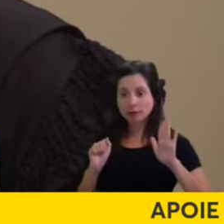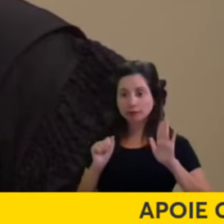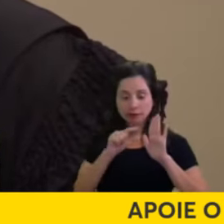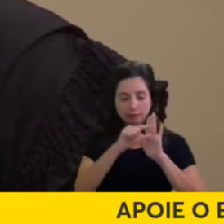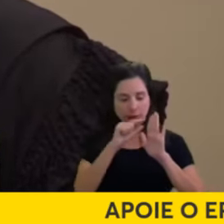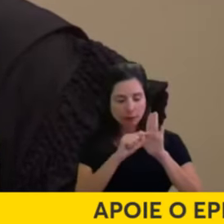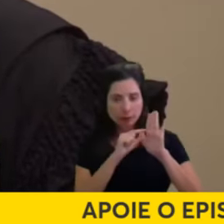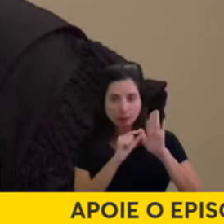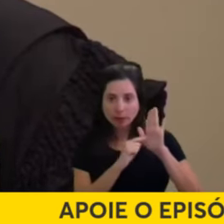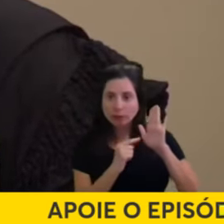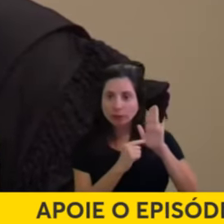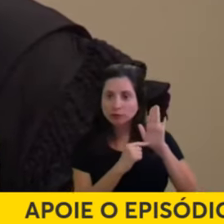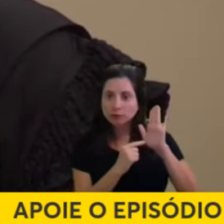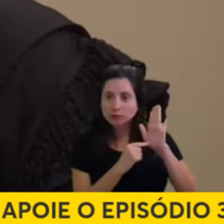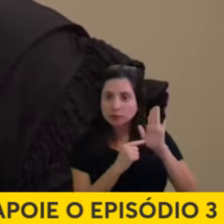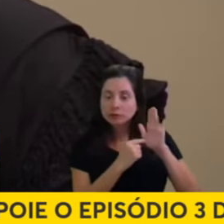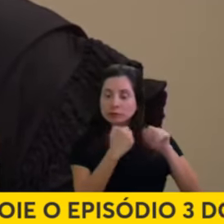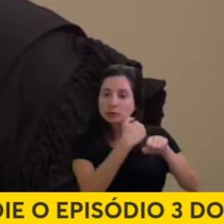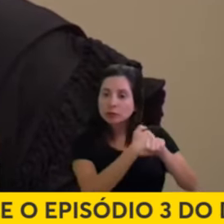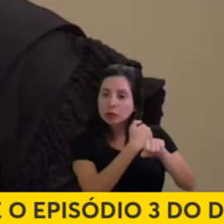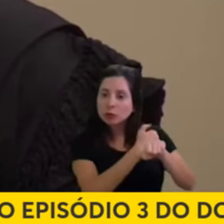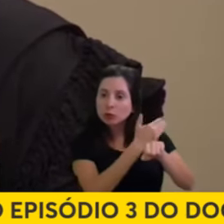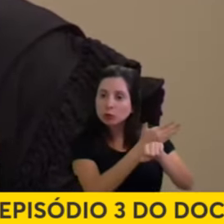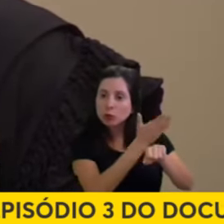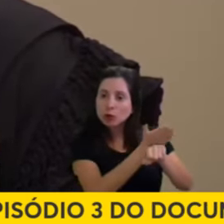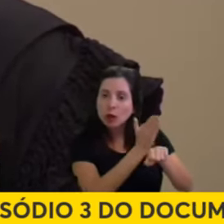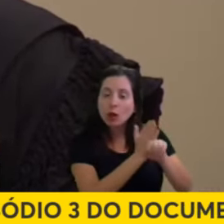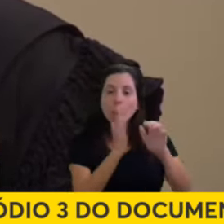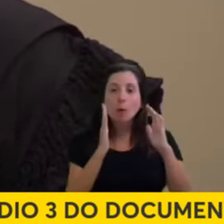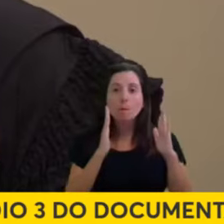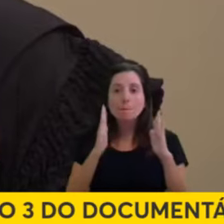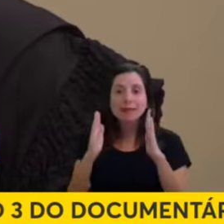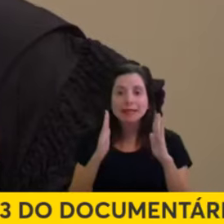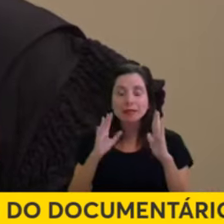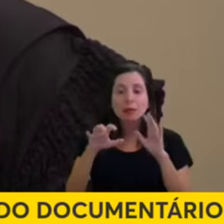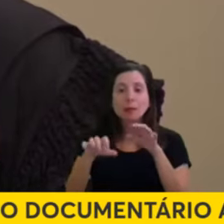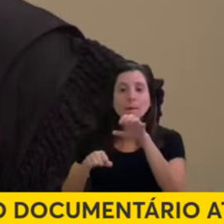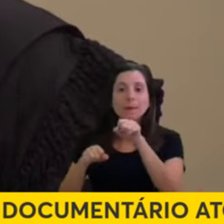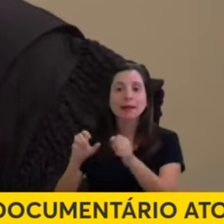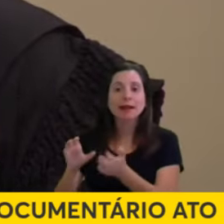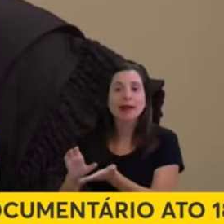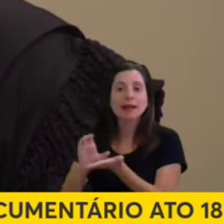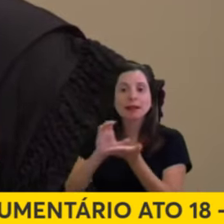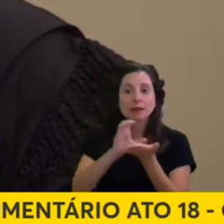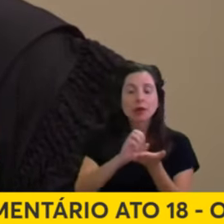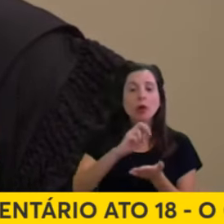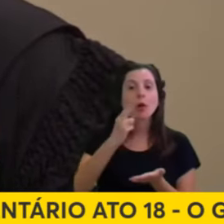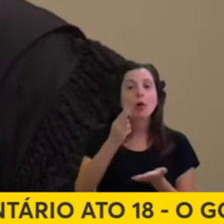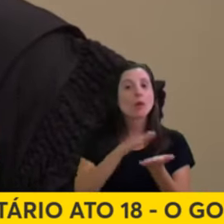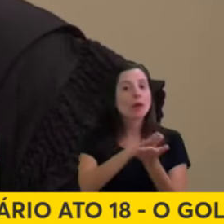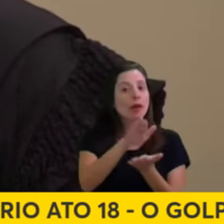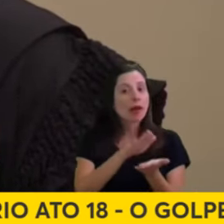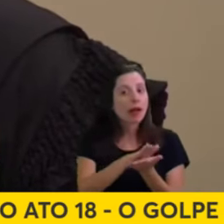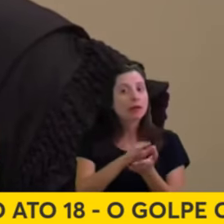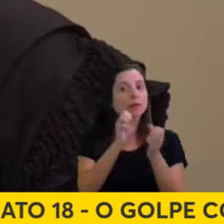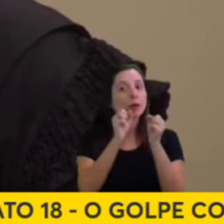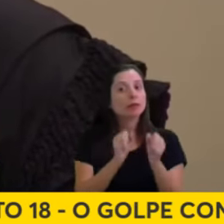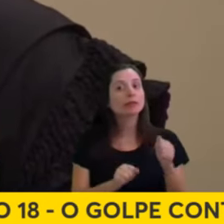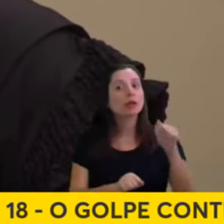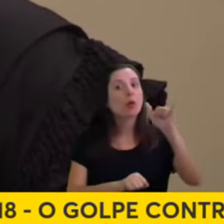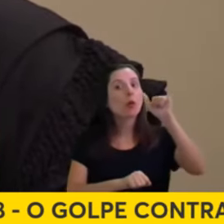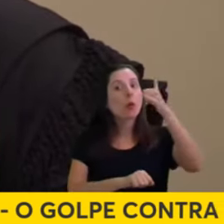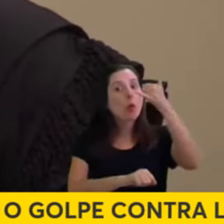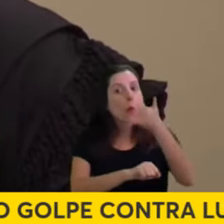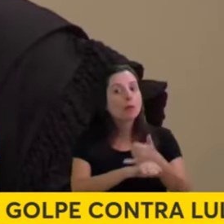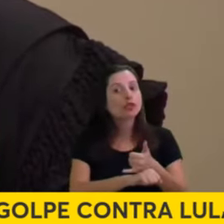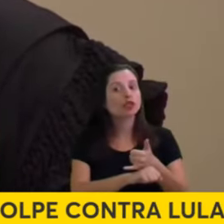temporal ou cronológica acerca do período para a captação de recursos ou a realização de gastos possa ser objeto de demanda em questão já